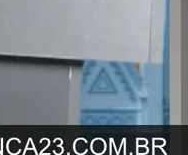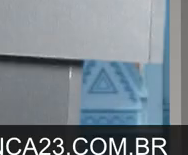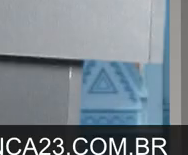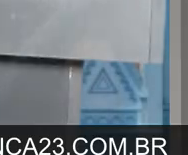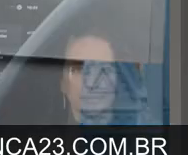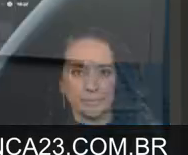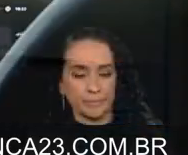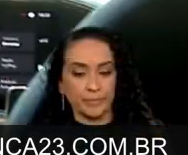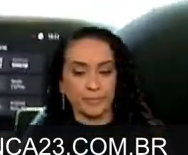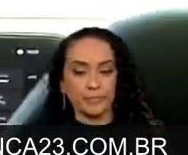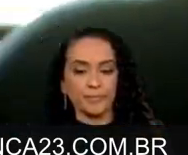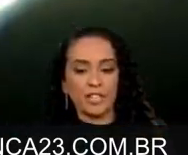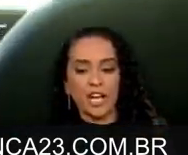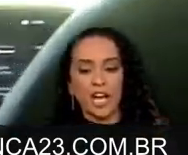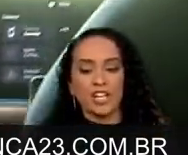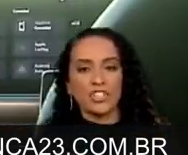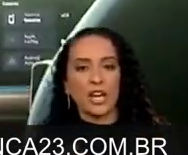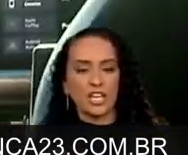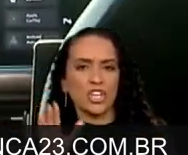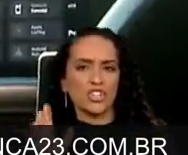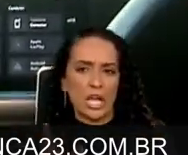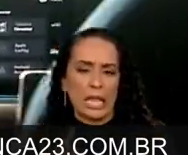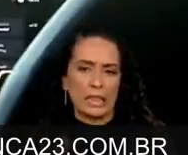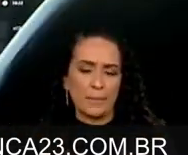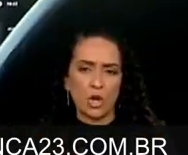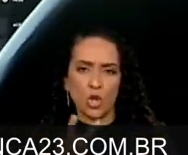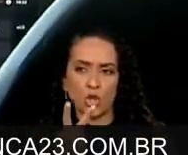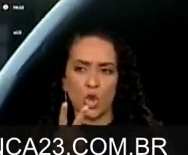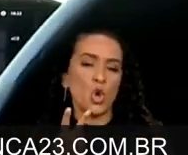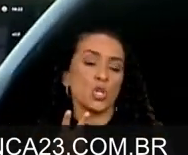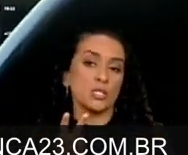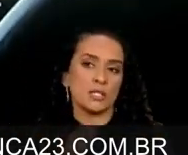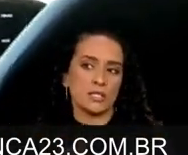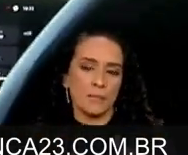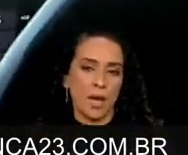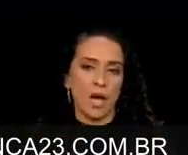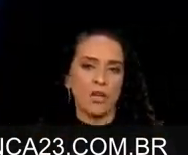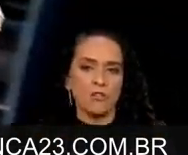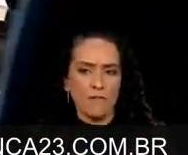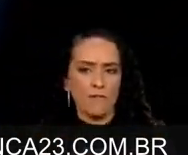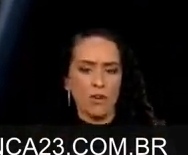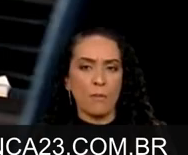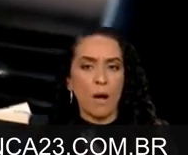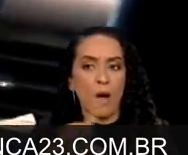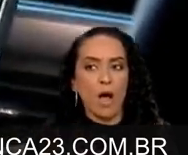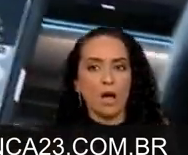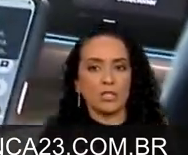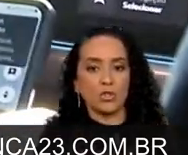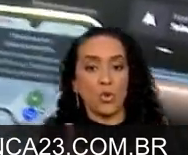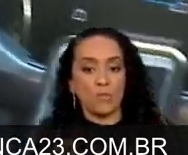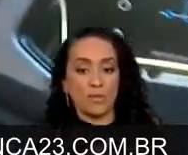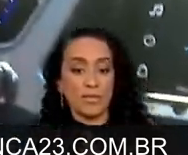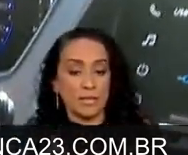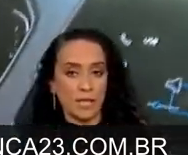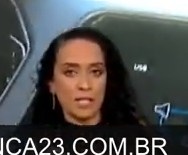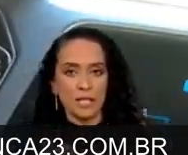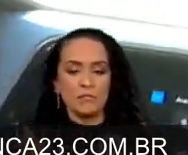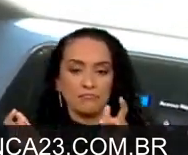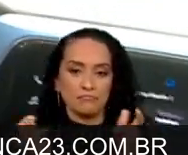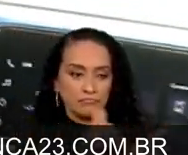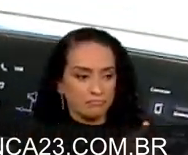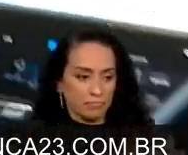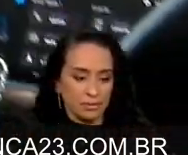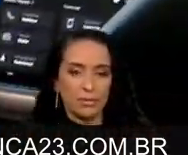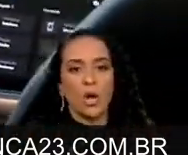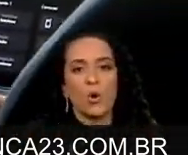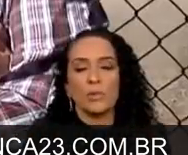menos. Jair chegou a ter 2 empregos formais antes de 2016. Foi demitido e começou a atuar como motorista